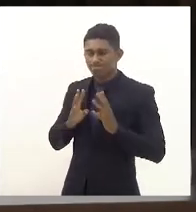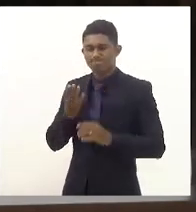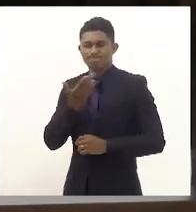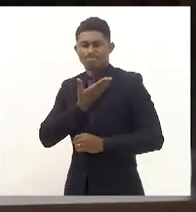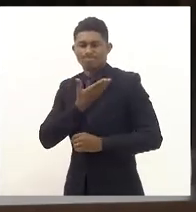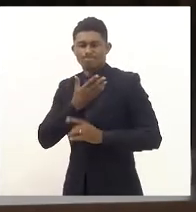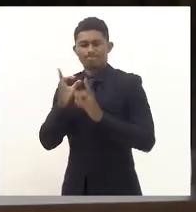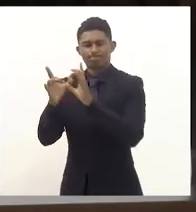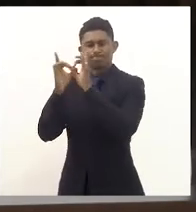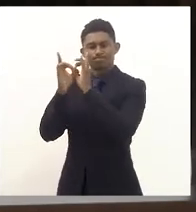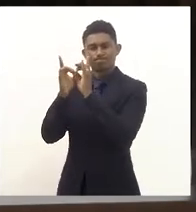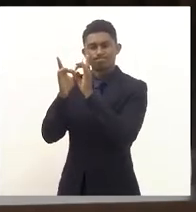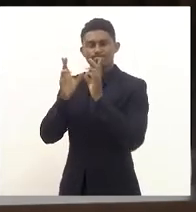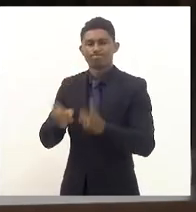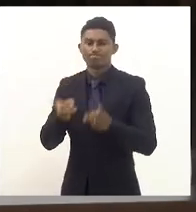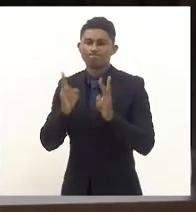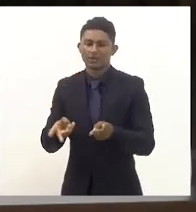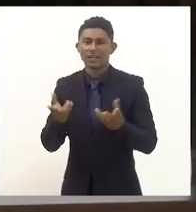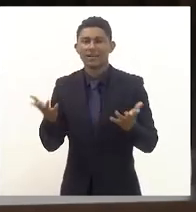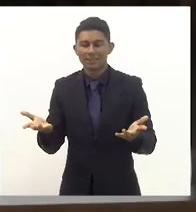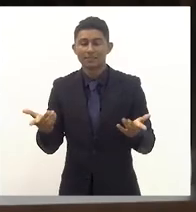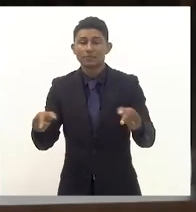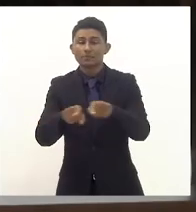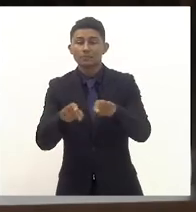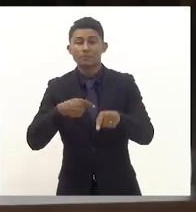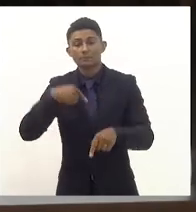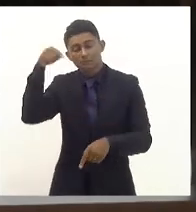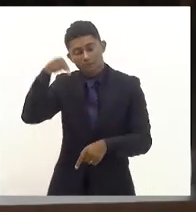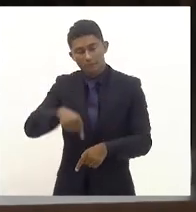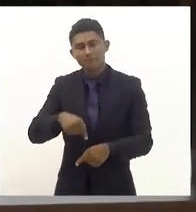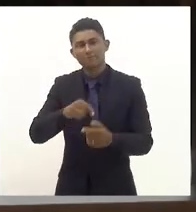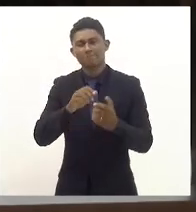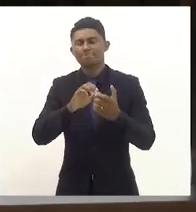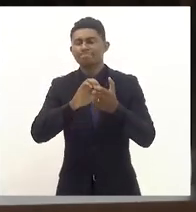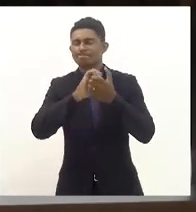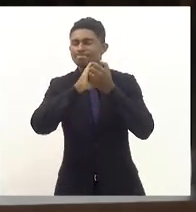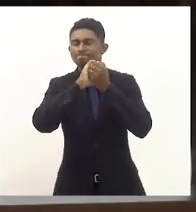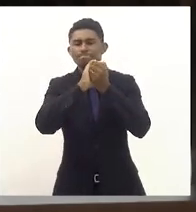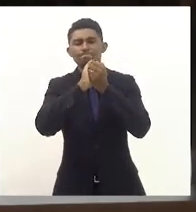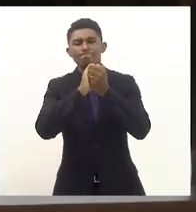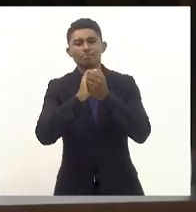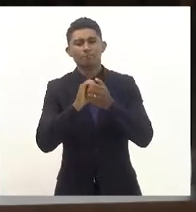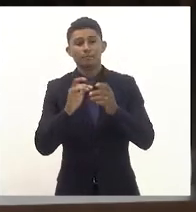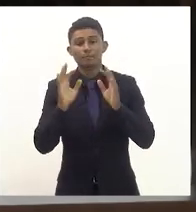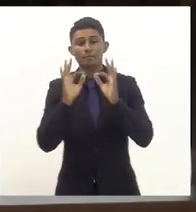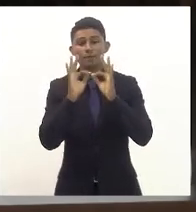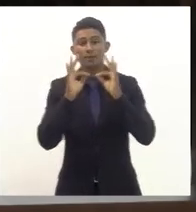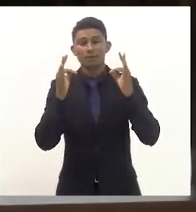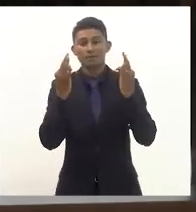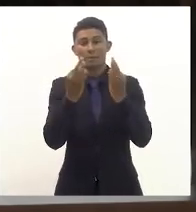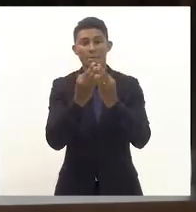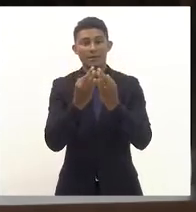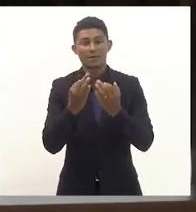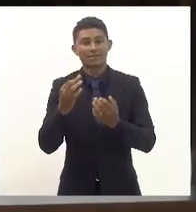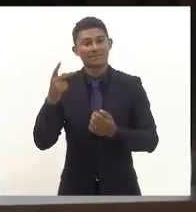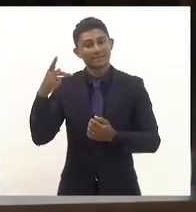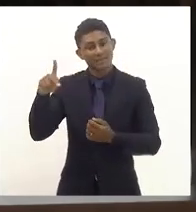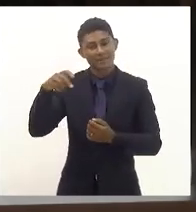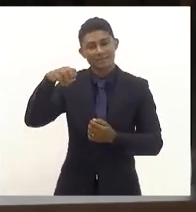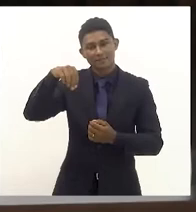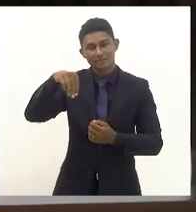amizade muito grande é queria que Estendeu os cumprimentos a família do Marcelo Nunes